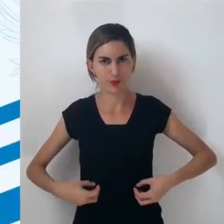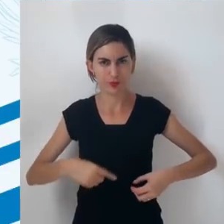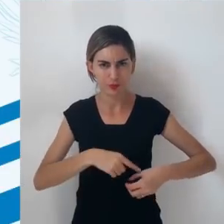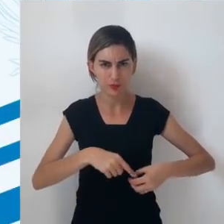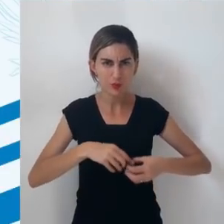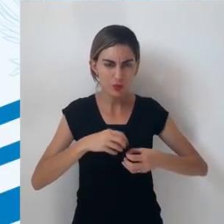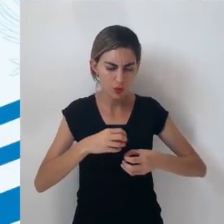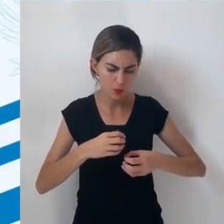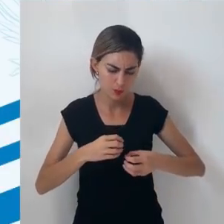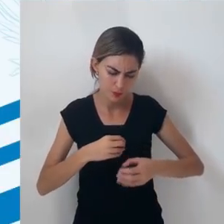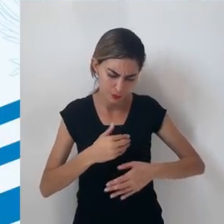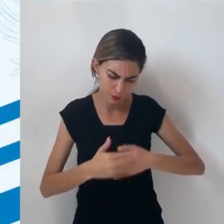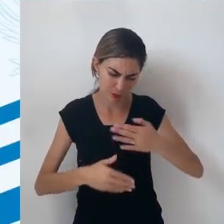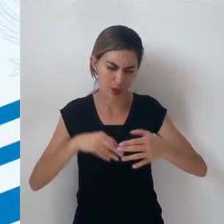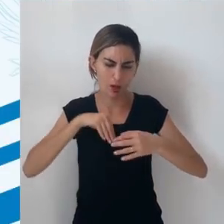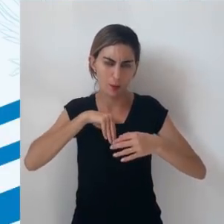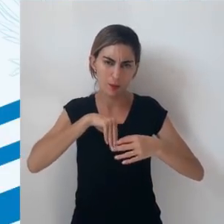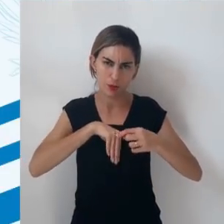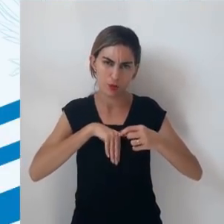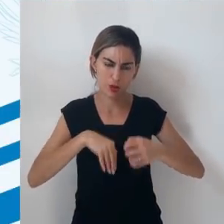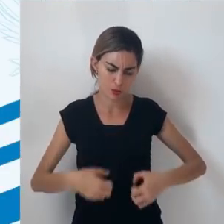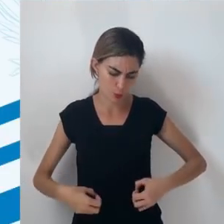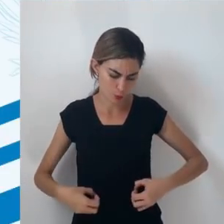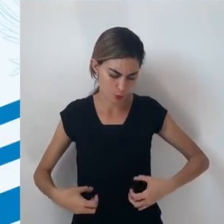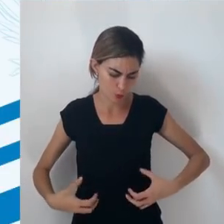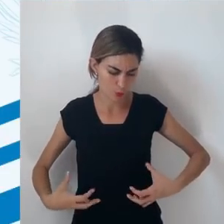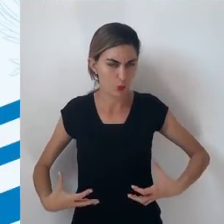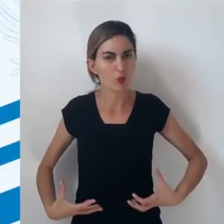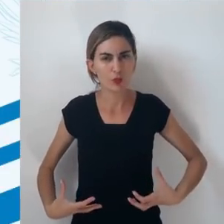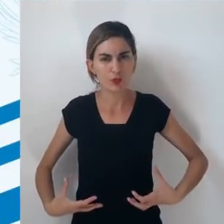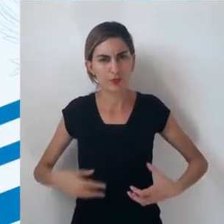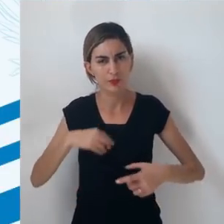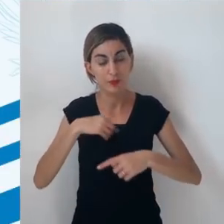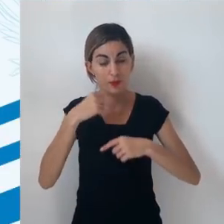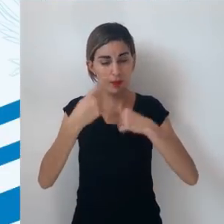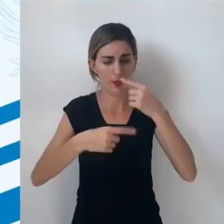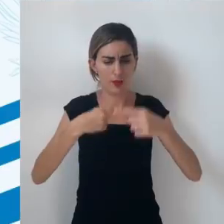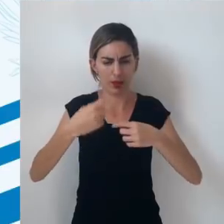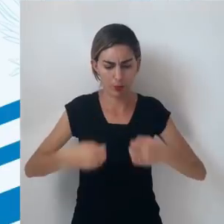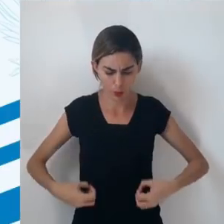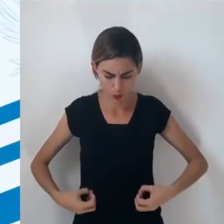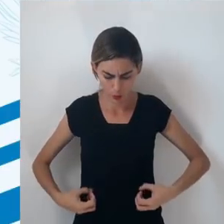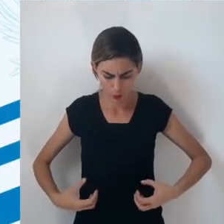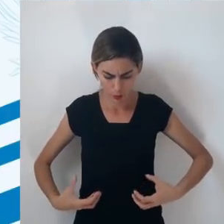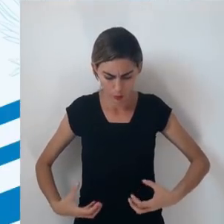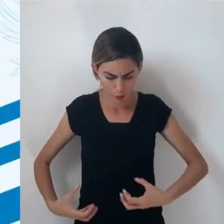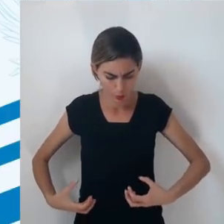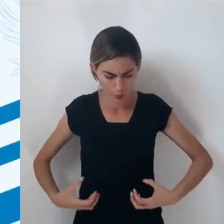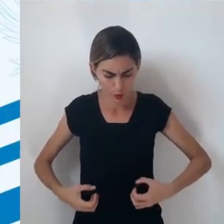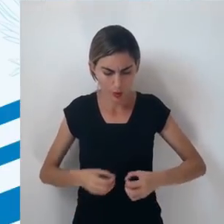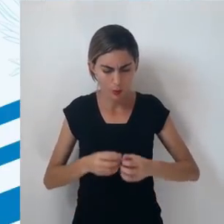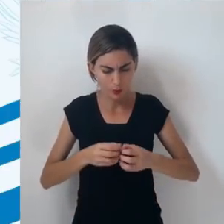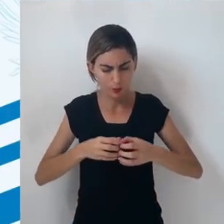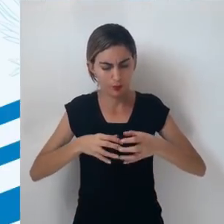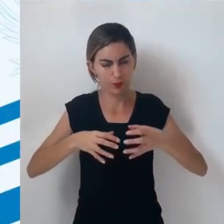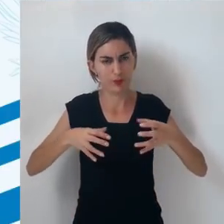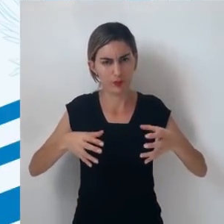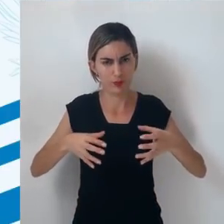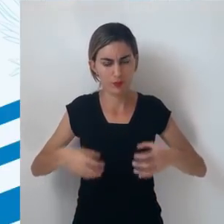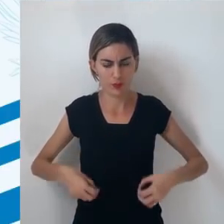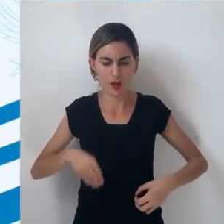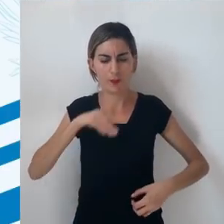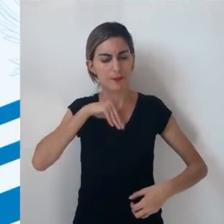primário, que vai amadurecendo durante a menstruação. Depois a gente vê que esse folículo ele está em crescimento,